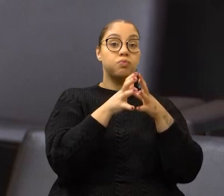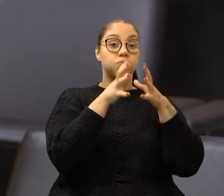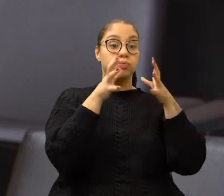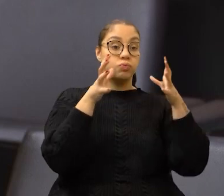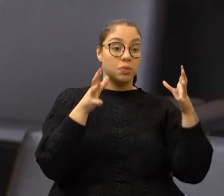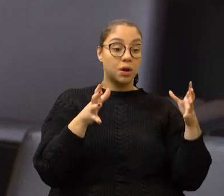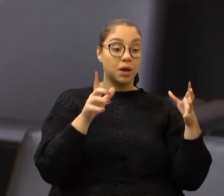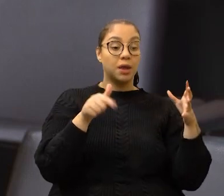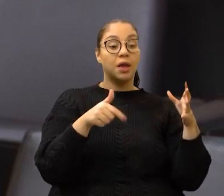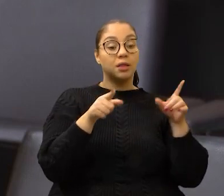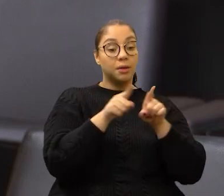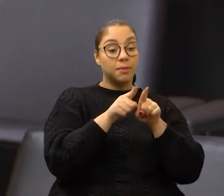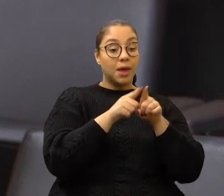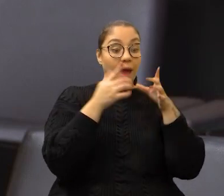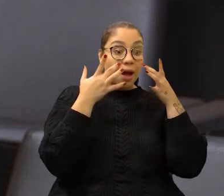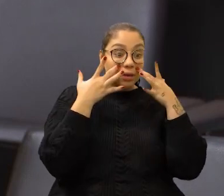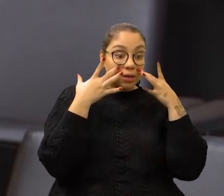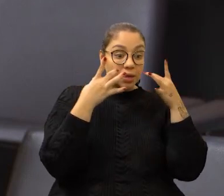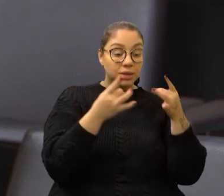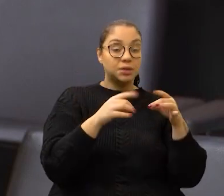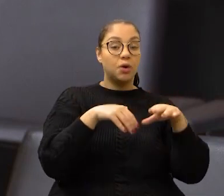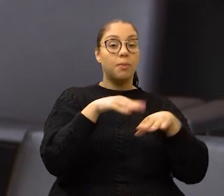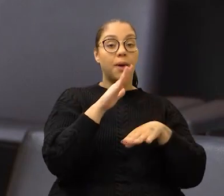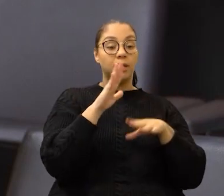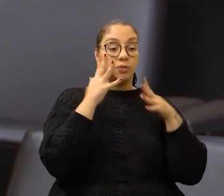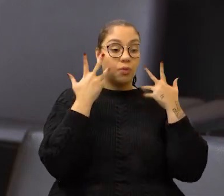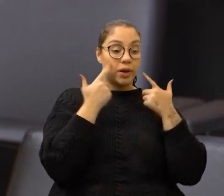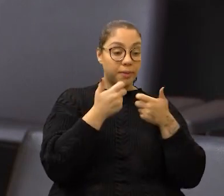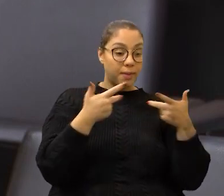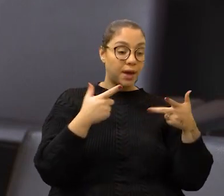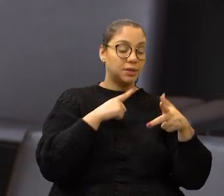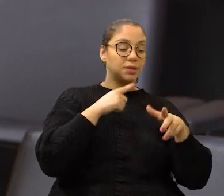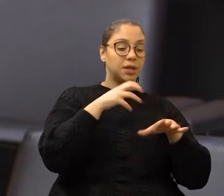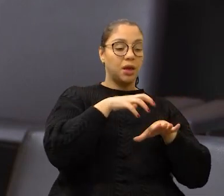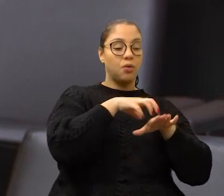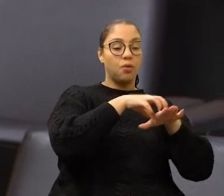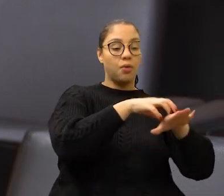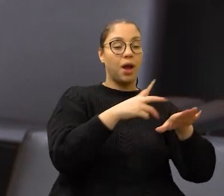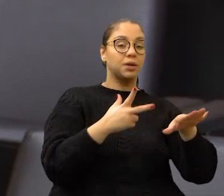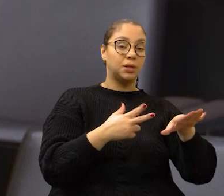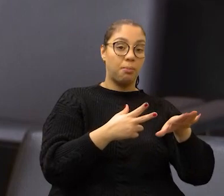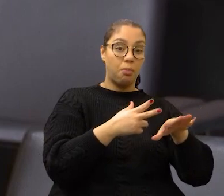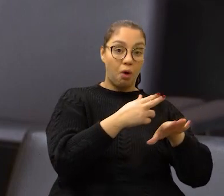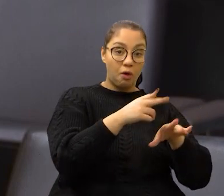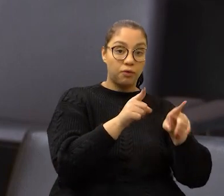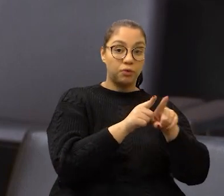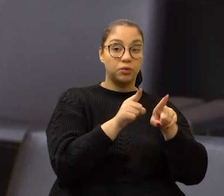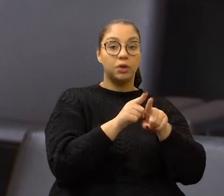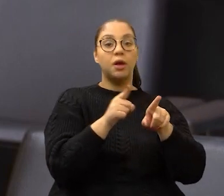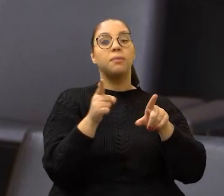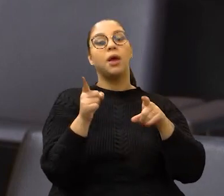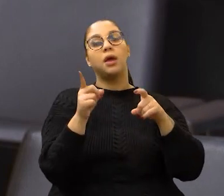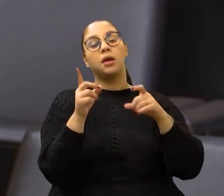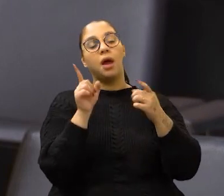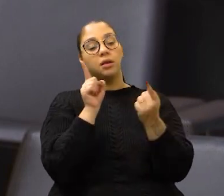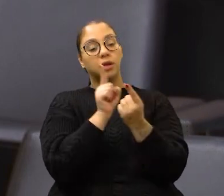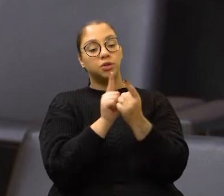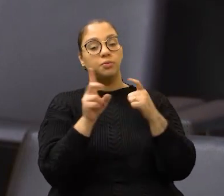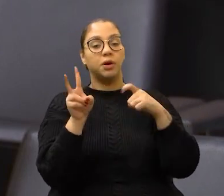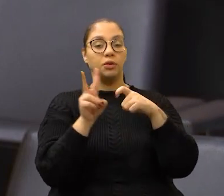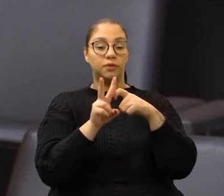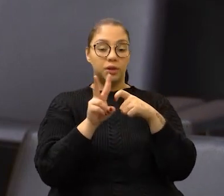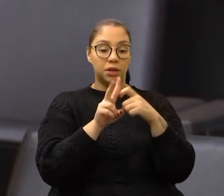volume de atenção aos animais, com castramóvel, com clínicas móveis veterinárias e fora